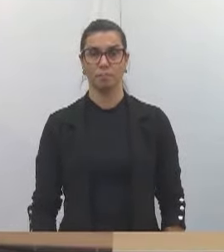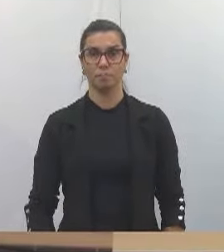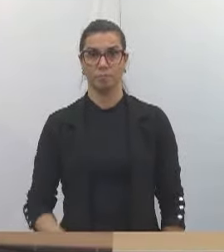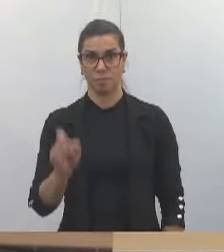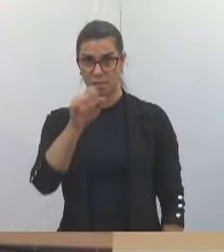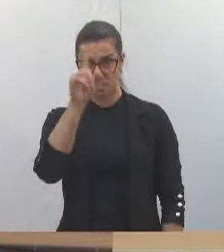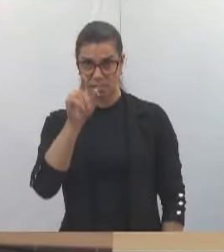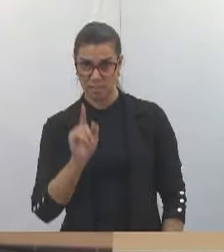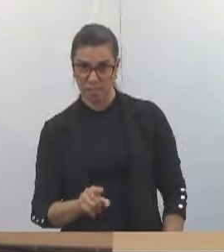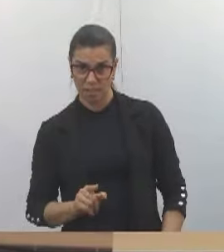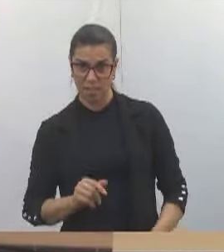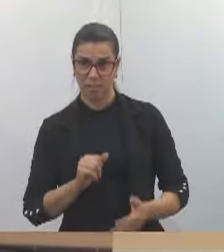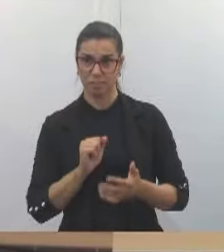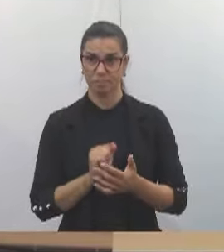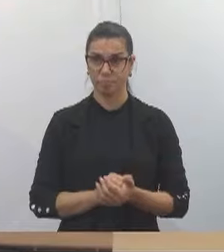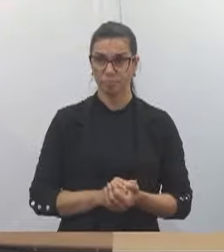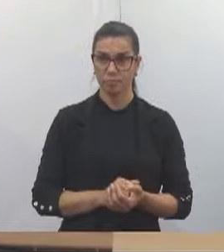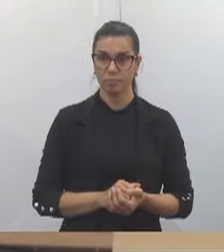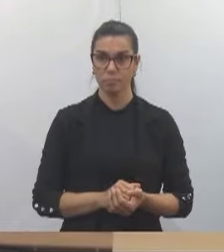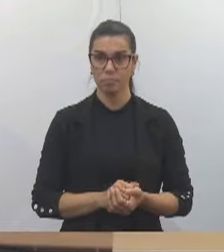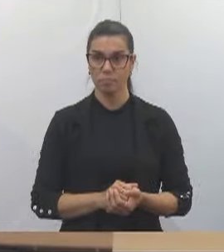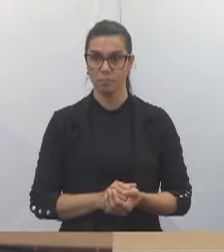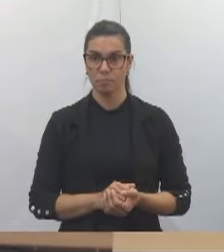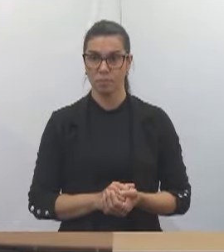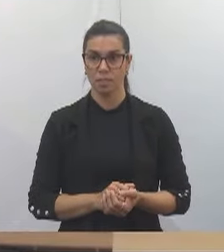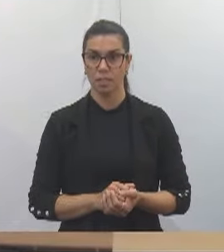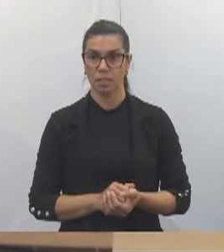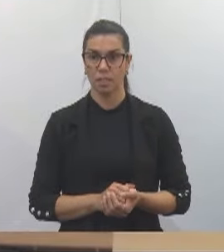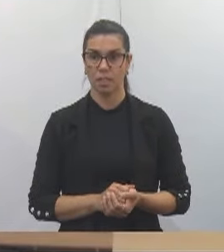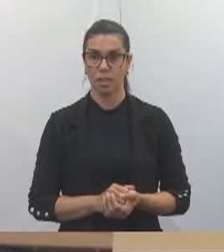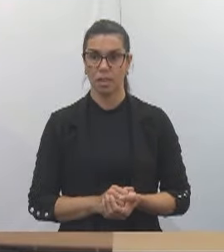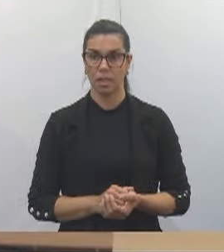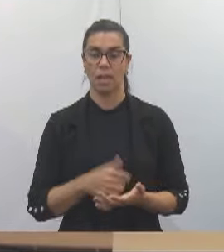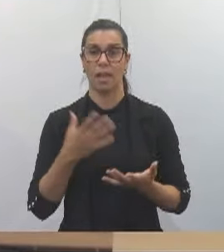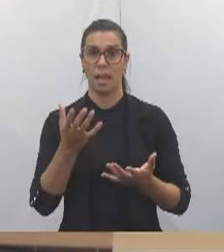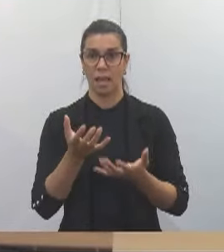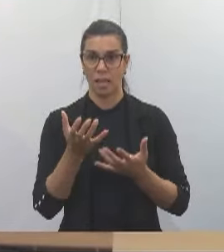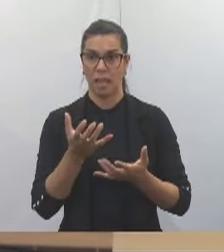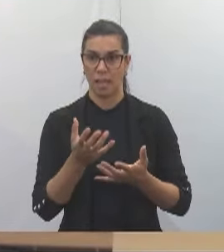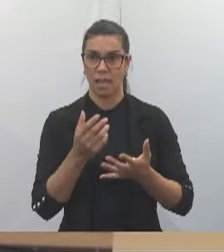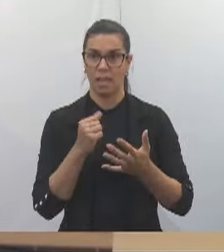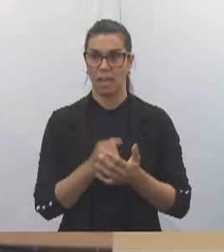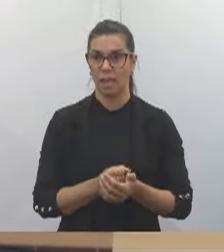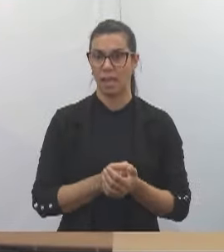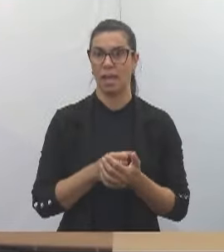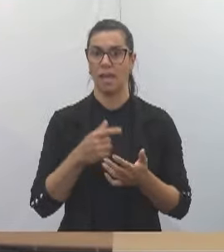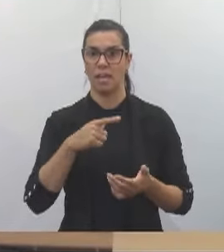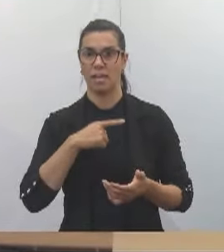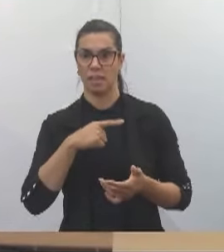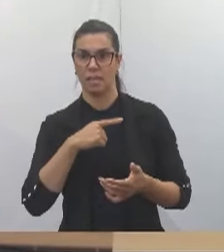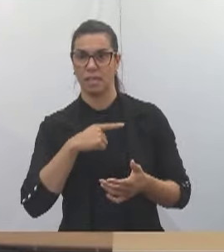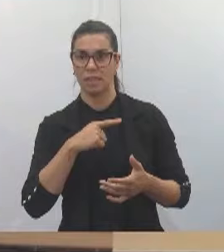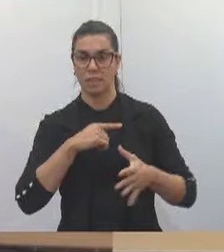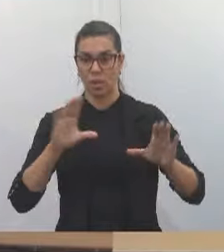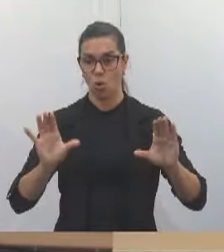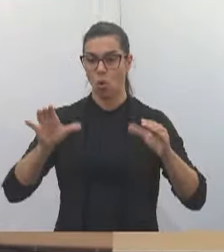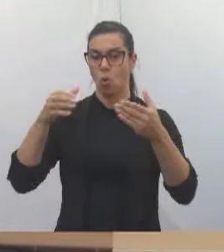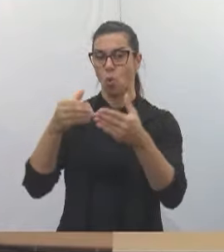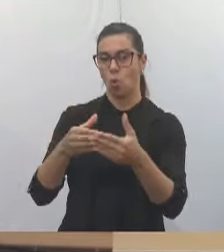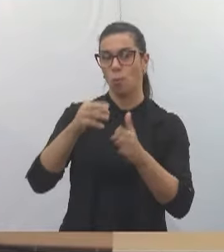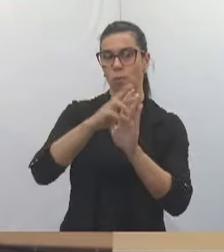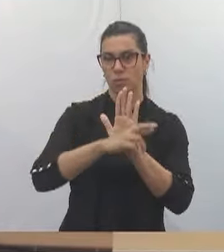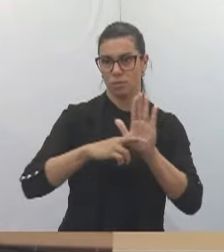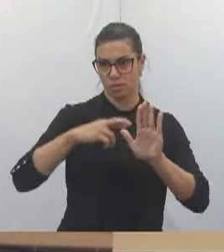Será que o legislador quer que o município disponha e treine uma equipe de fiscais sanitários?